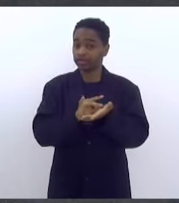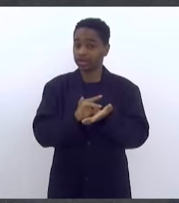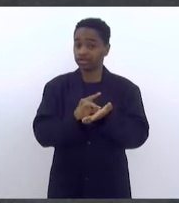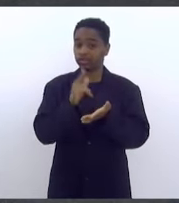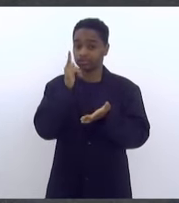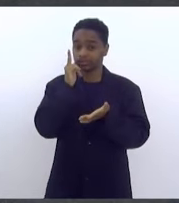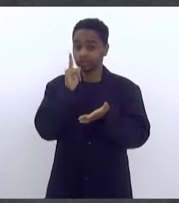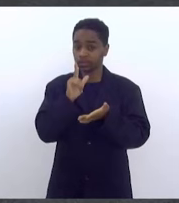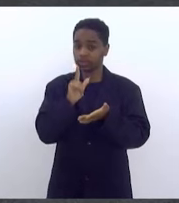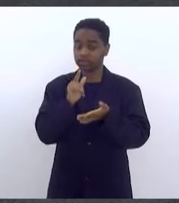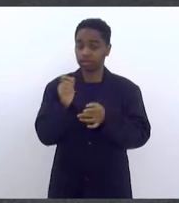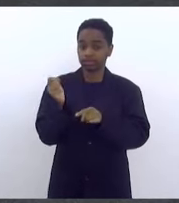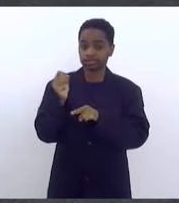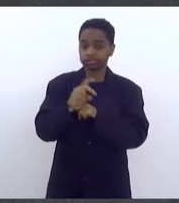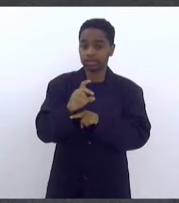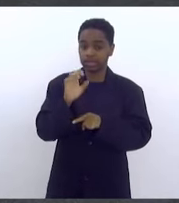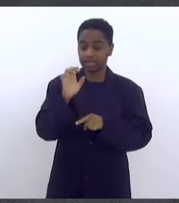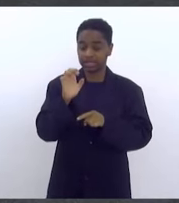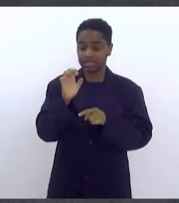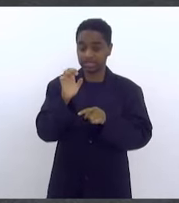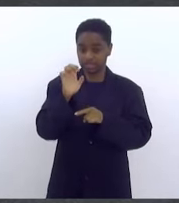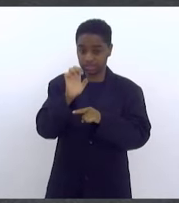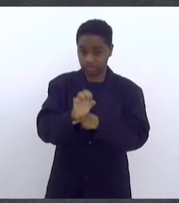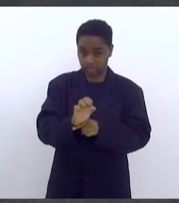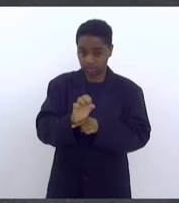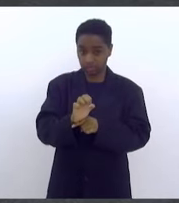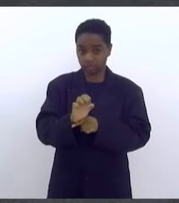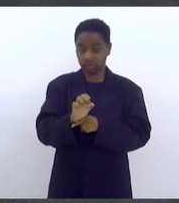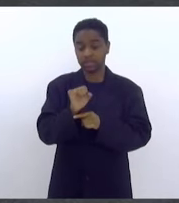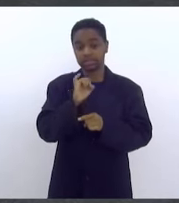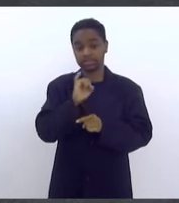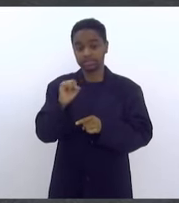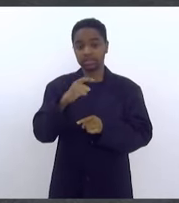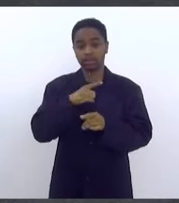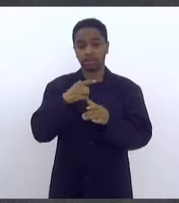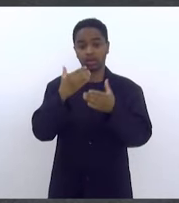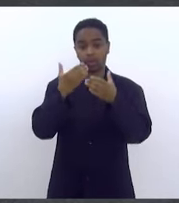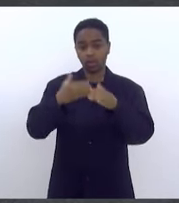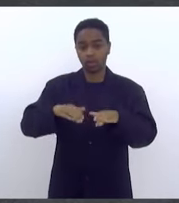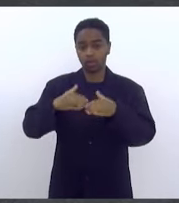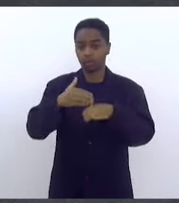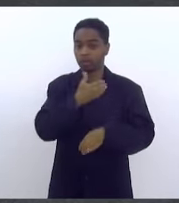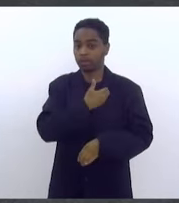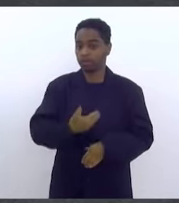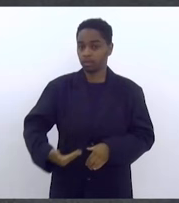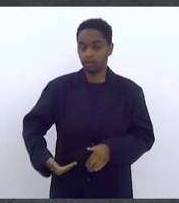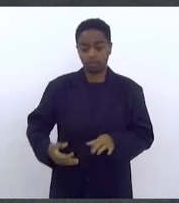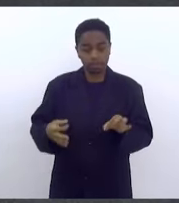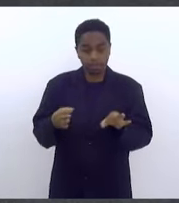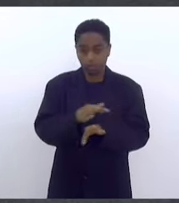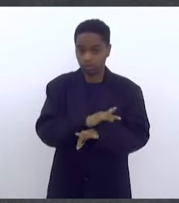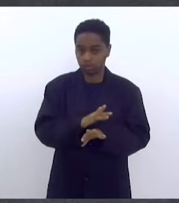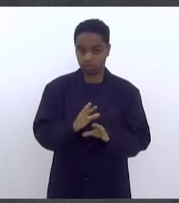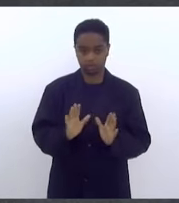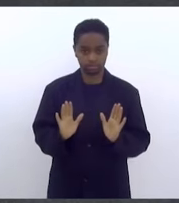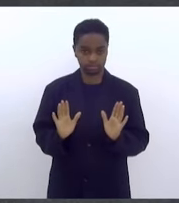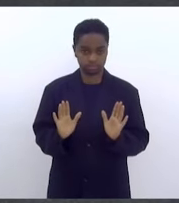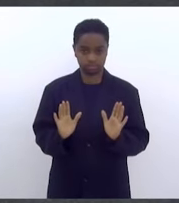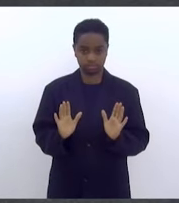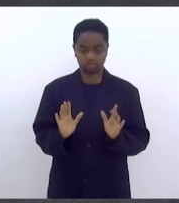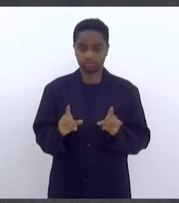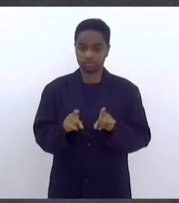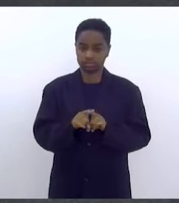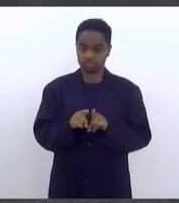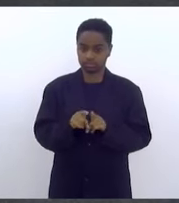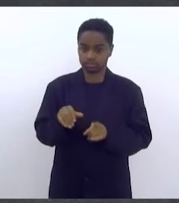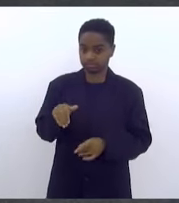estatutário via o concurso público, ponto. E,